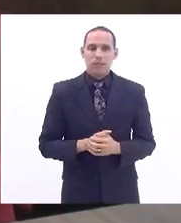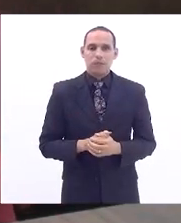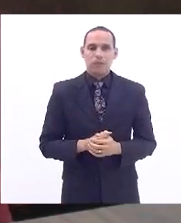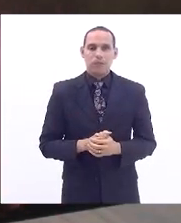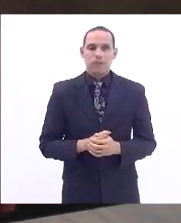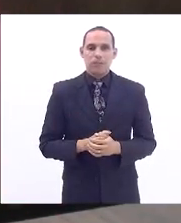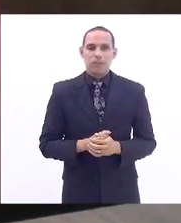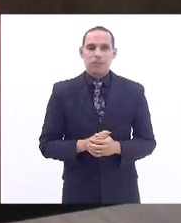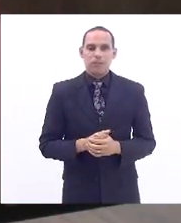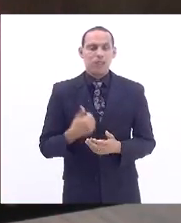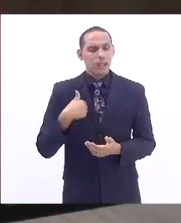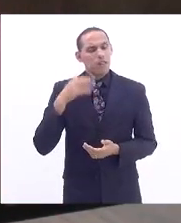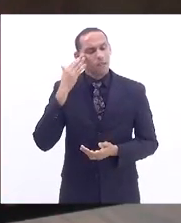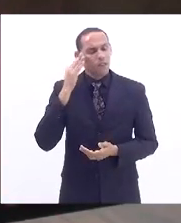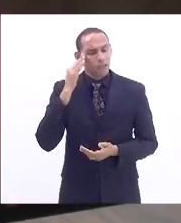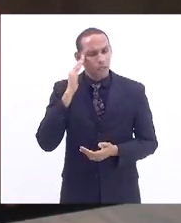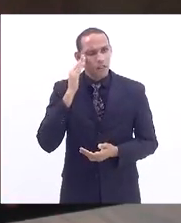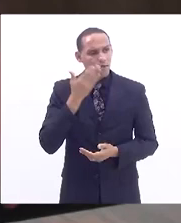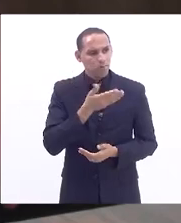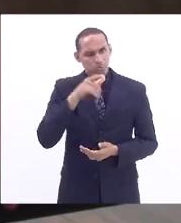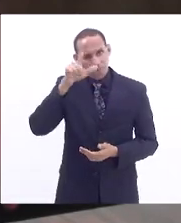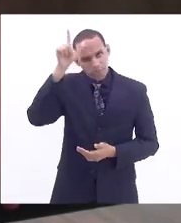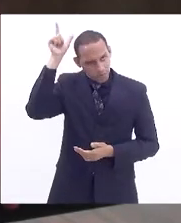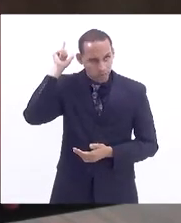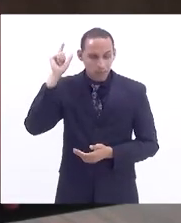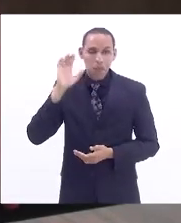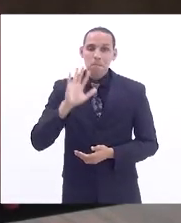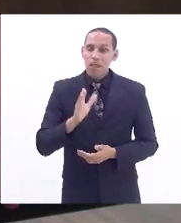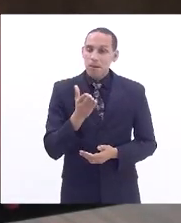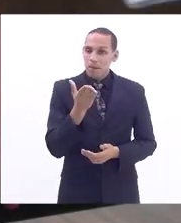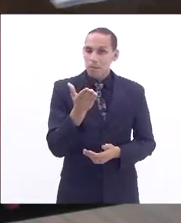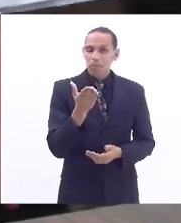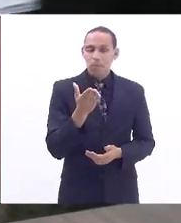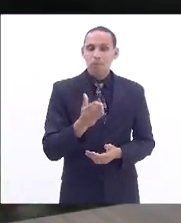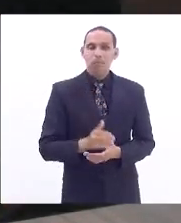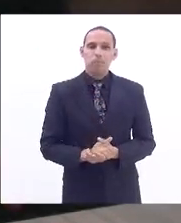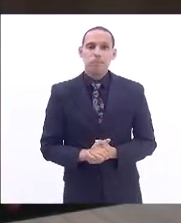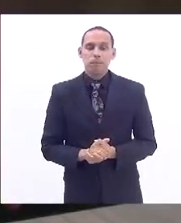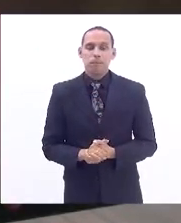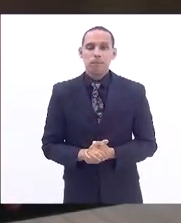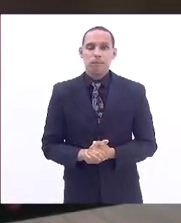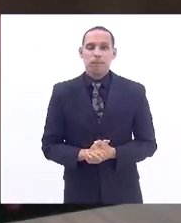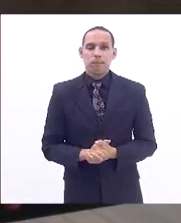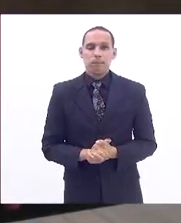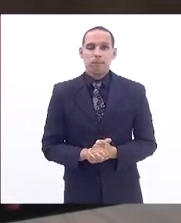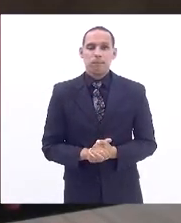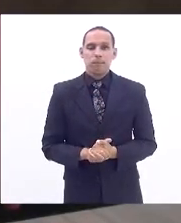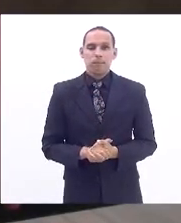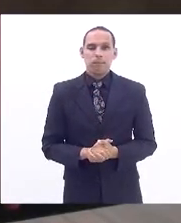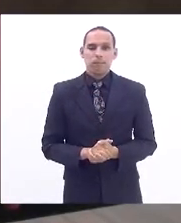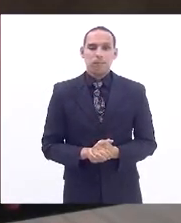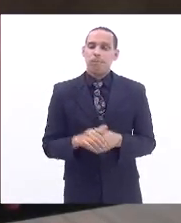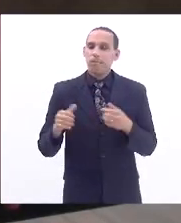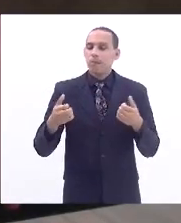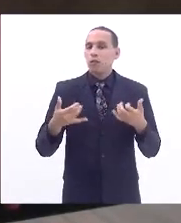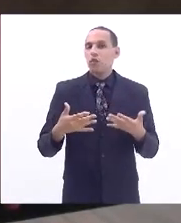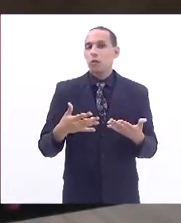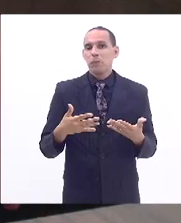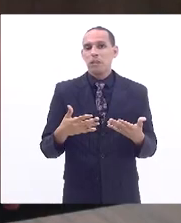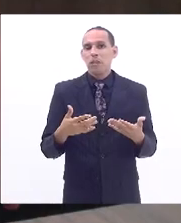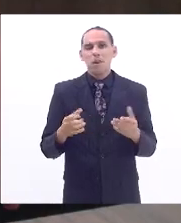em tese eu entendi o encaminhamento Deputado Luiz Paulo que vossa excelência atrás aqui aqui a a